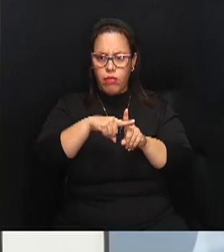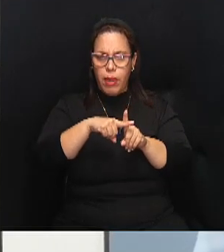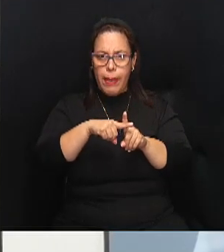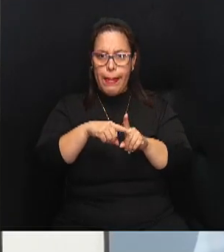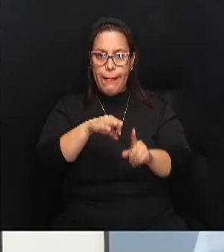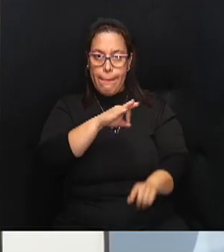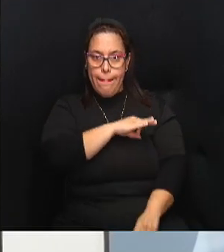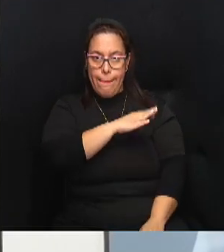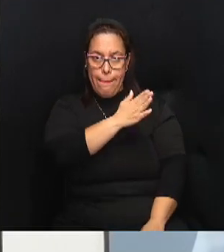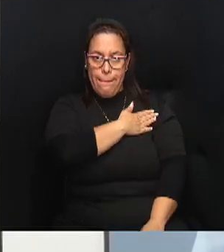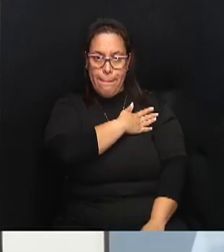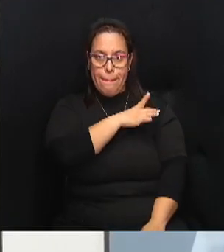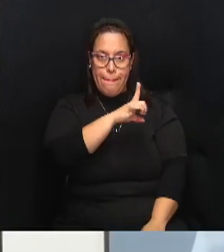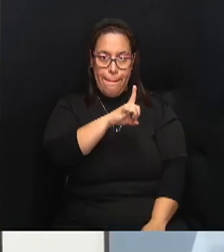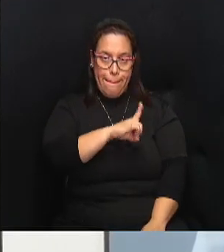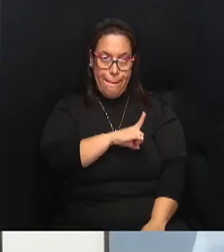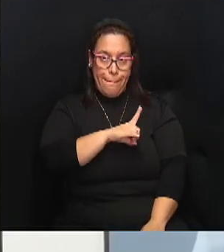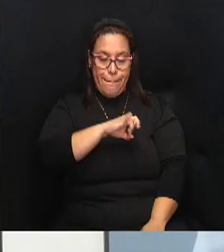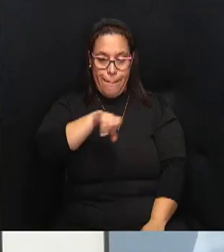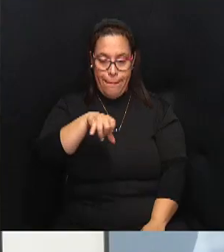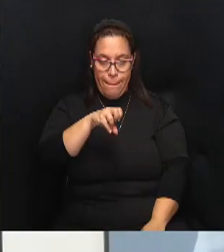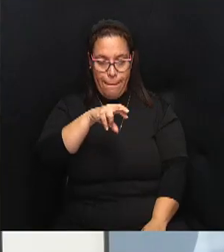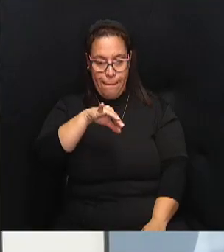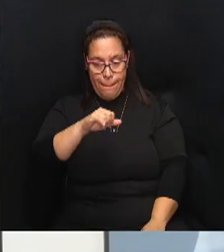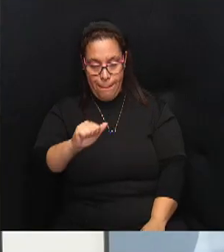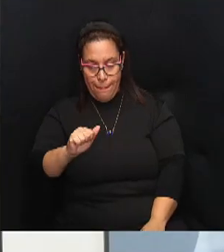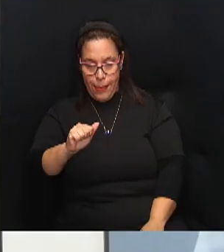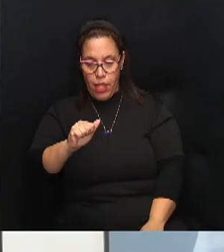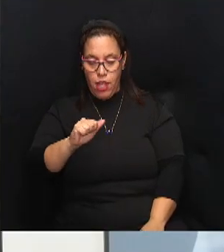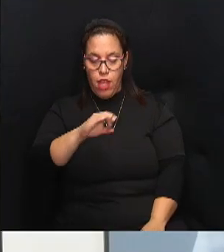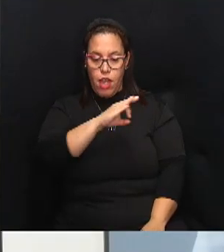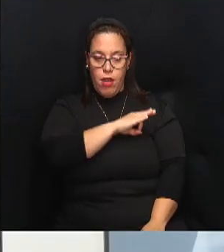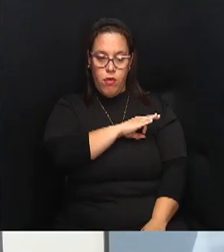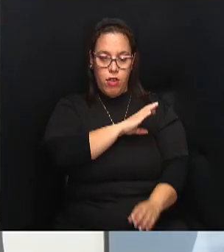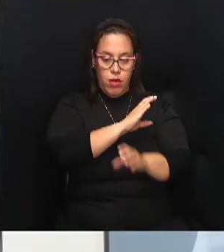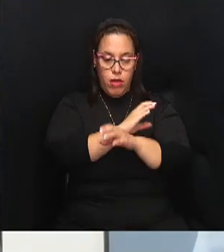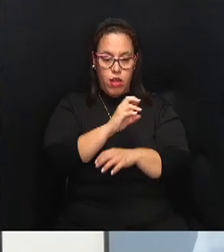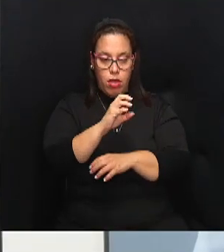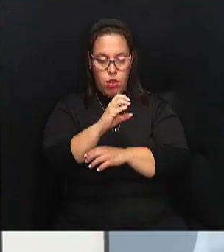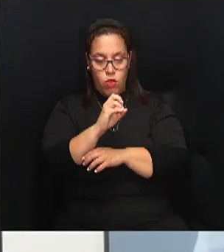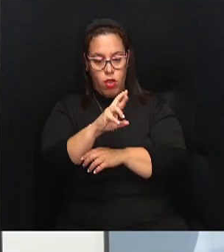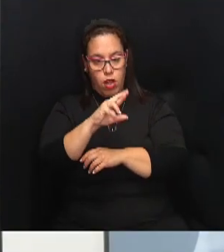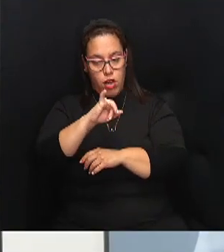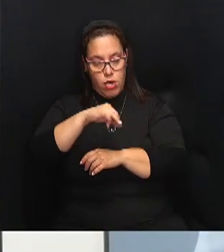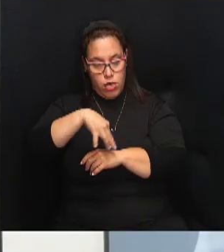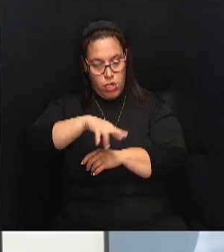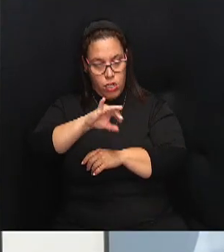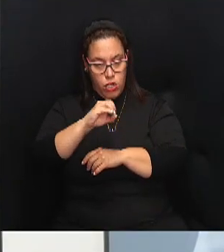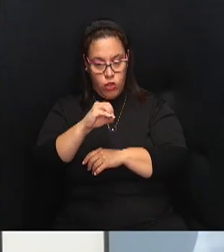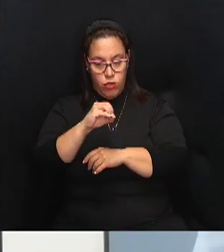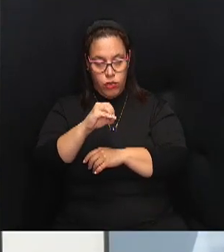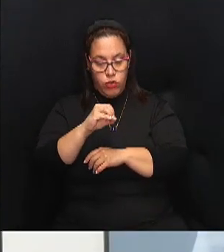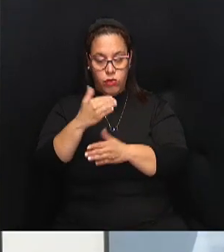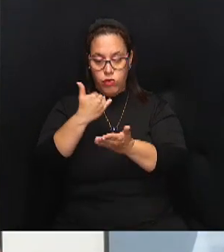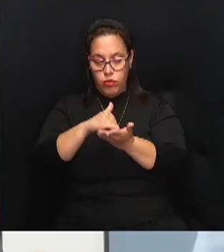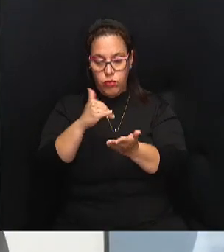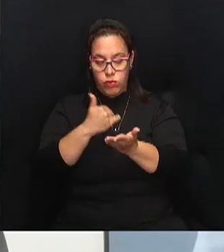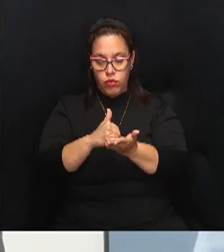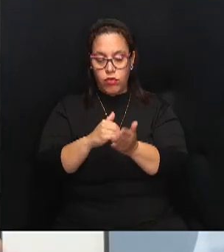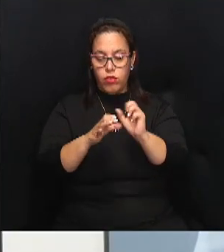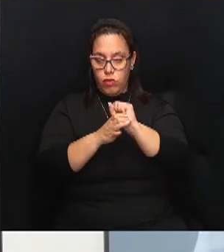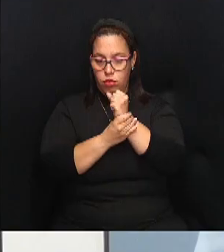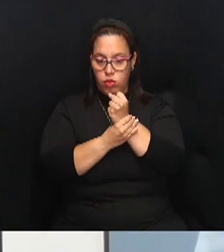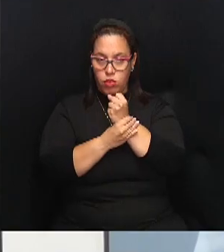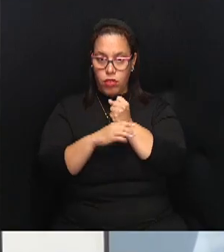Polícia Militar, o delegado Joia da Polícia Civil, o Cristiano representando o Poder Executivo, que é o nosso secretário de Segurança,